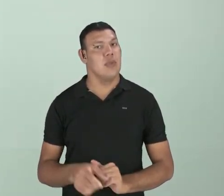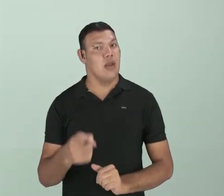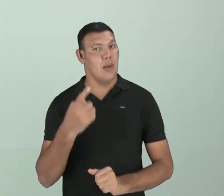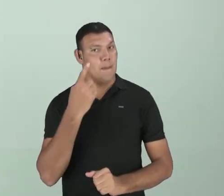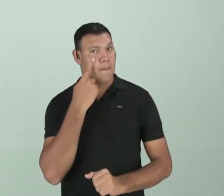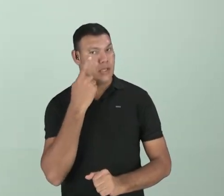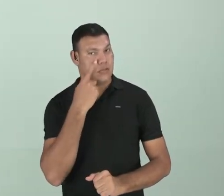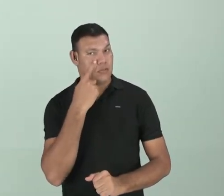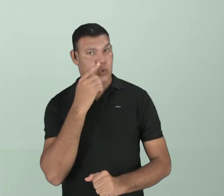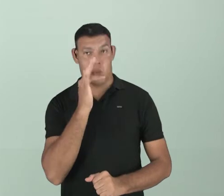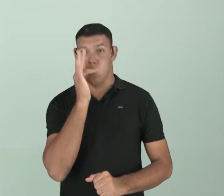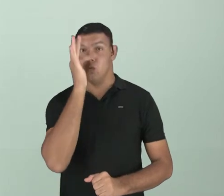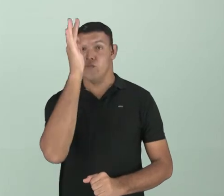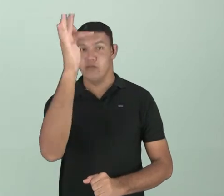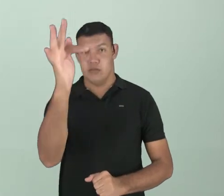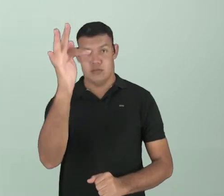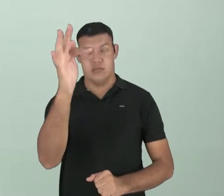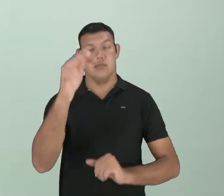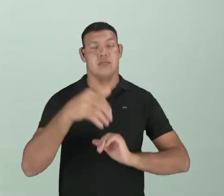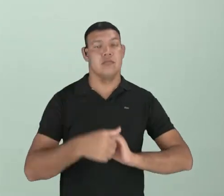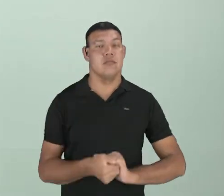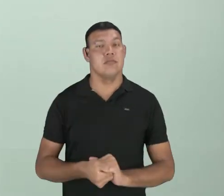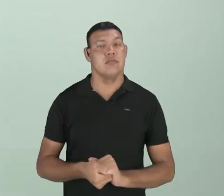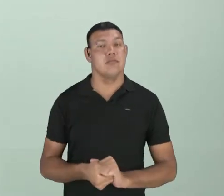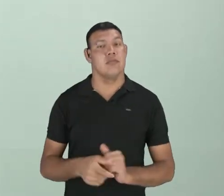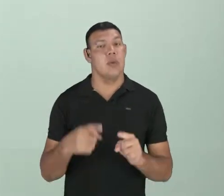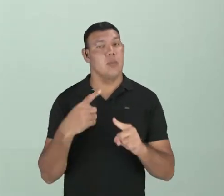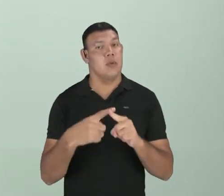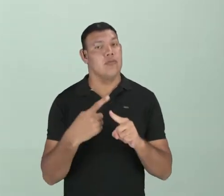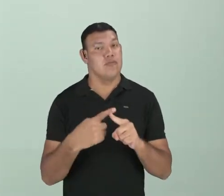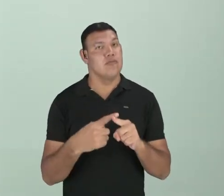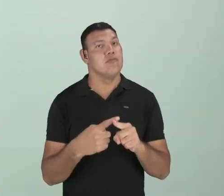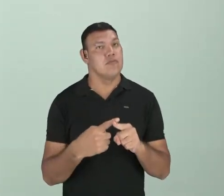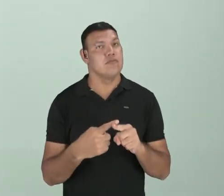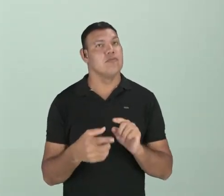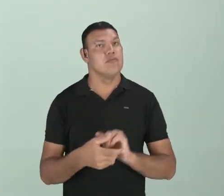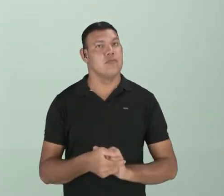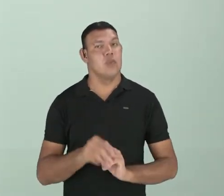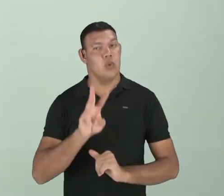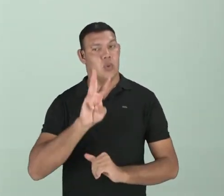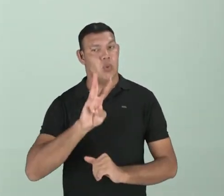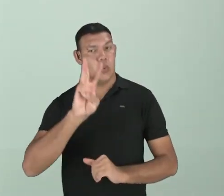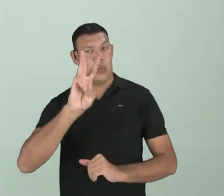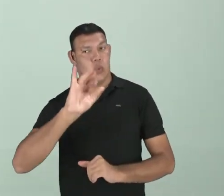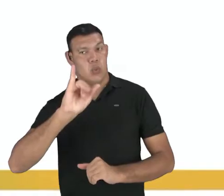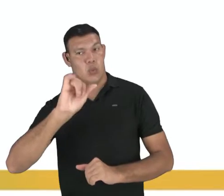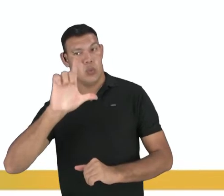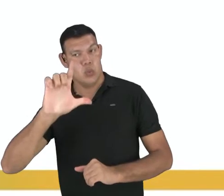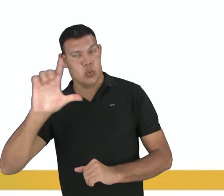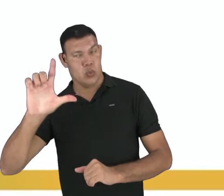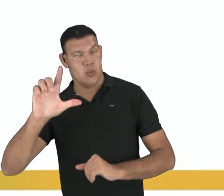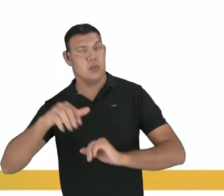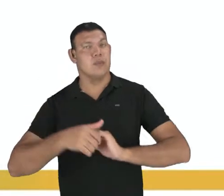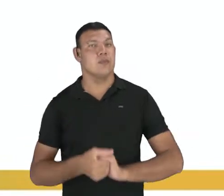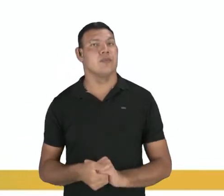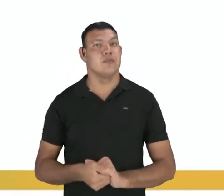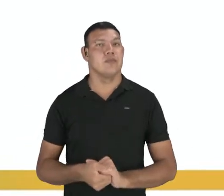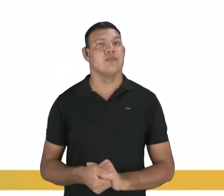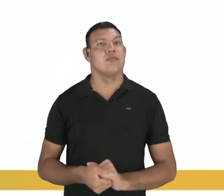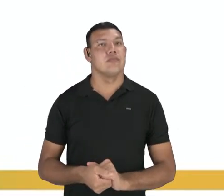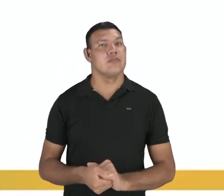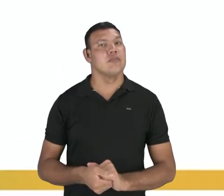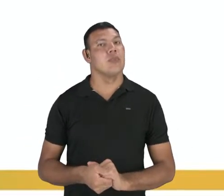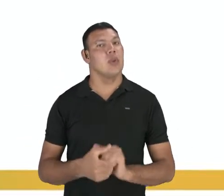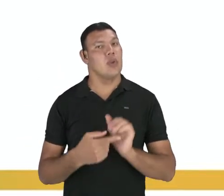conjugado no futuro. Por conta do will, coloquei aí de roxinho para destacar para vocês, will é o